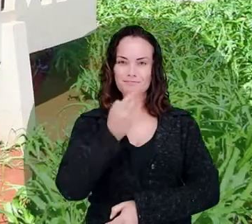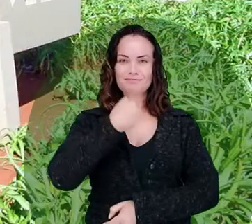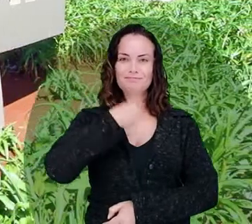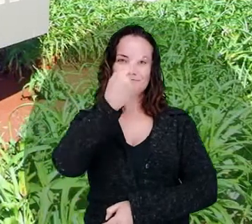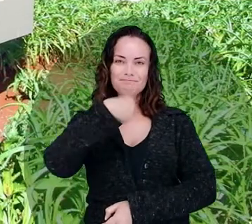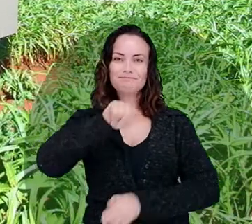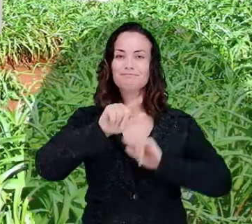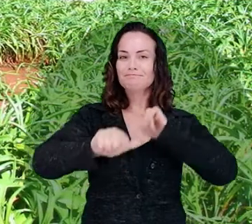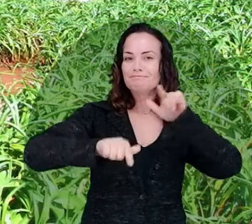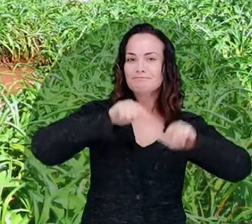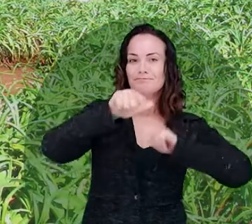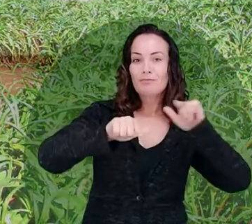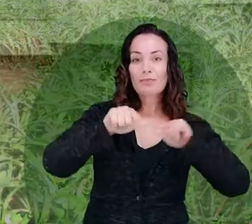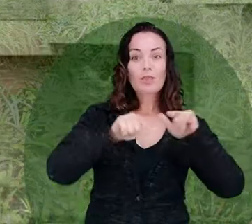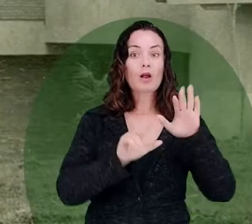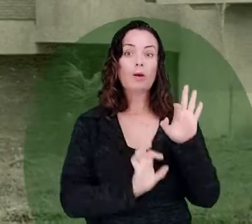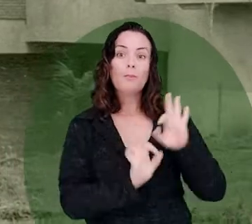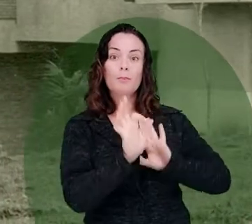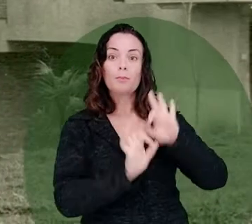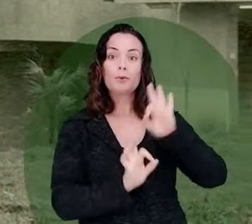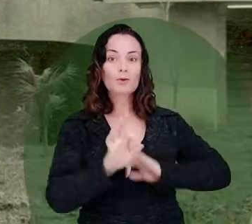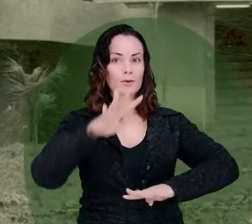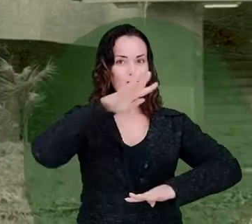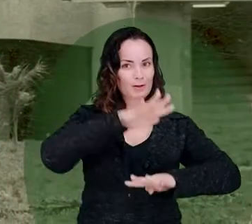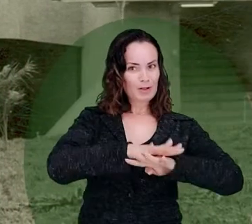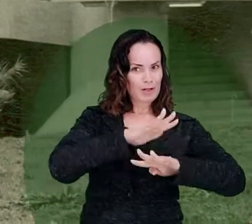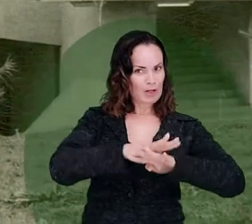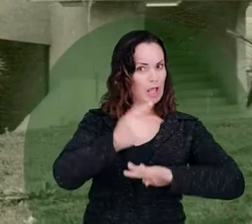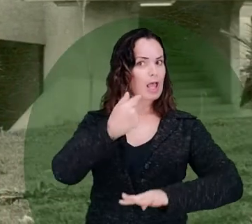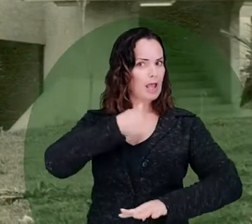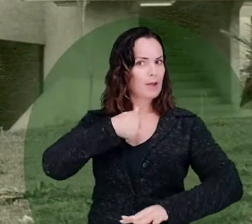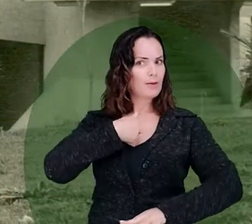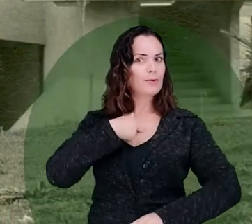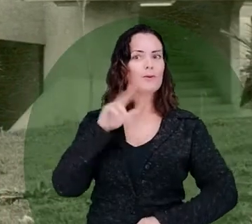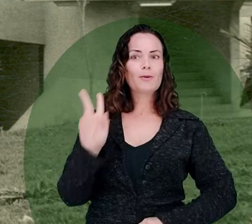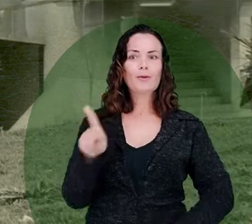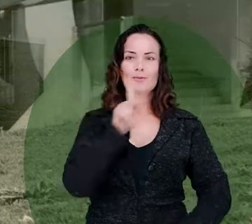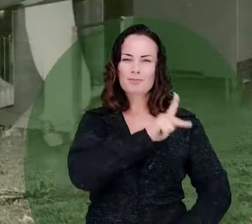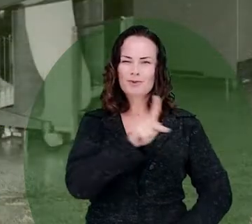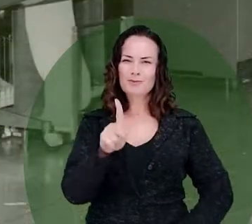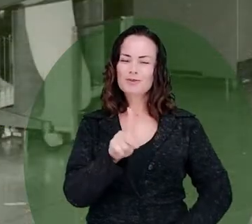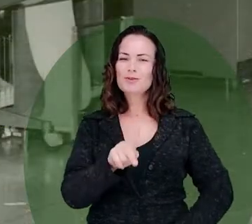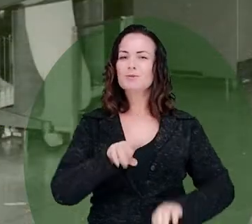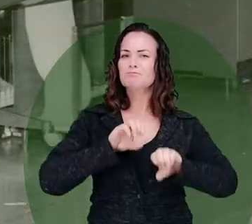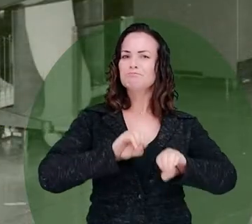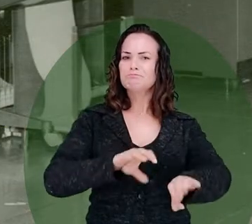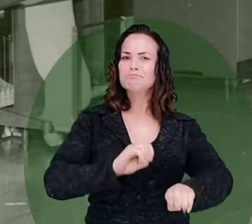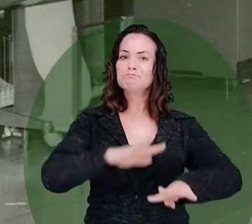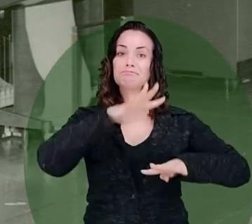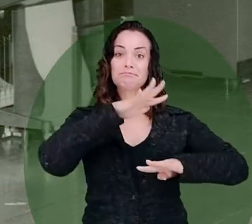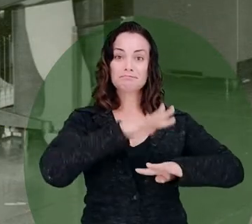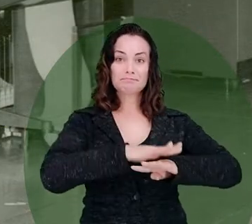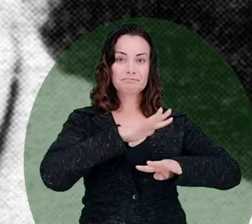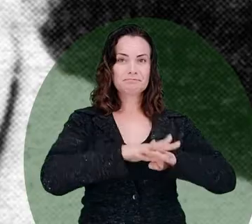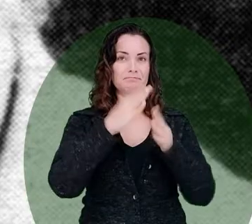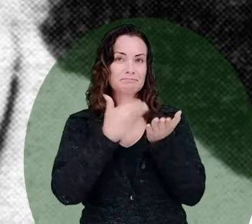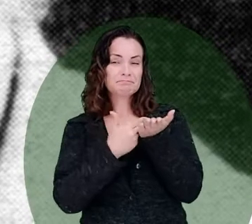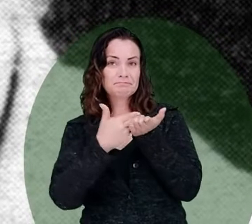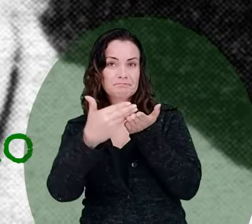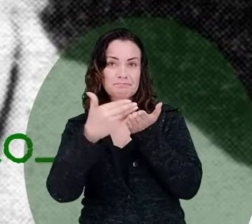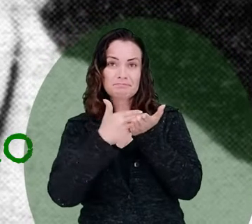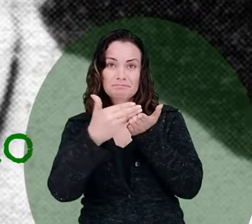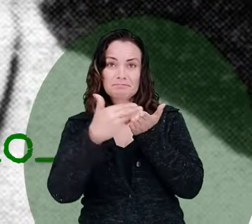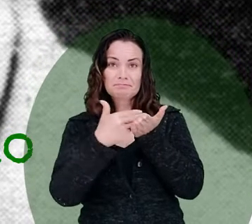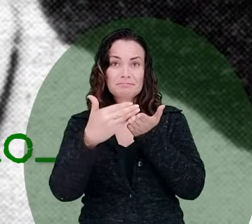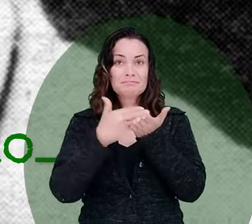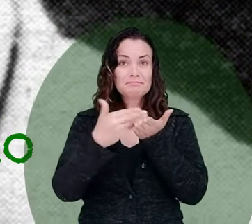num projeto da matemática, que eu era a educadora, o resto era tudo matemática. Eu conversei com o Biratan